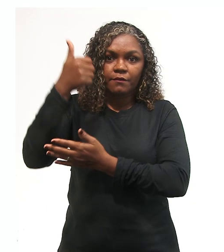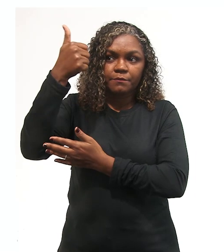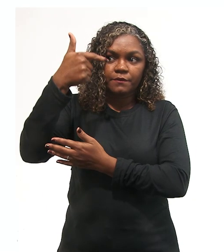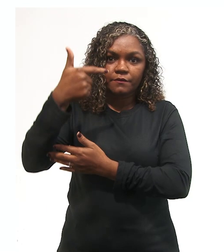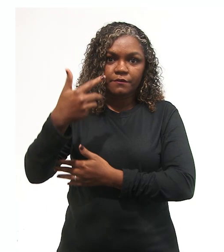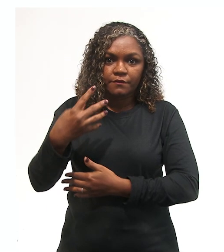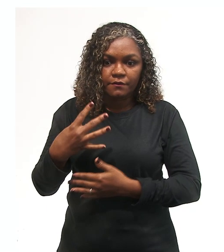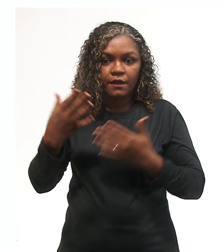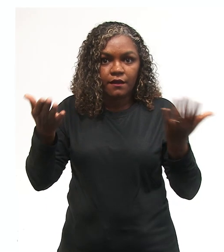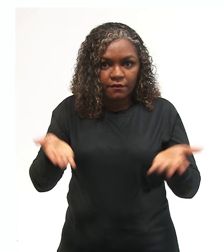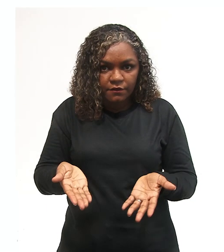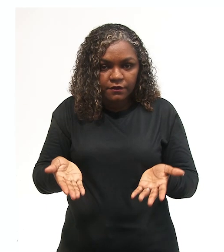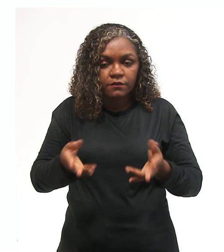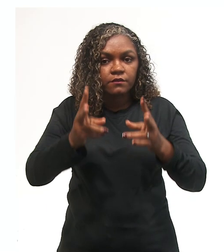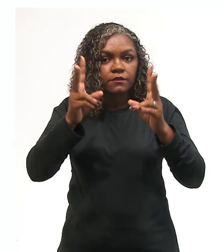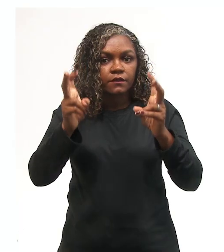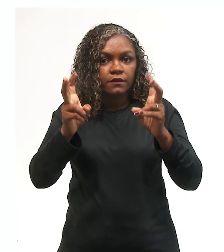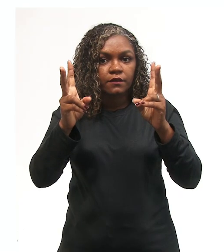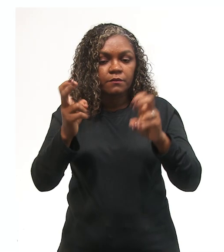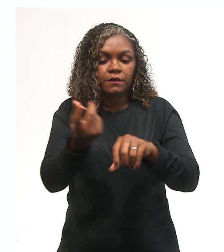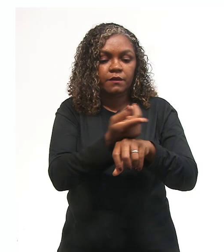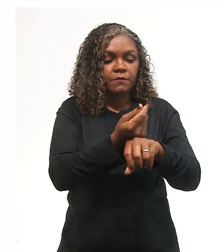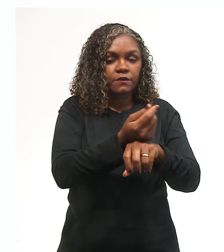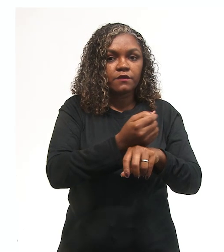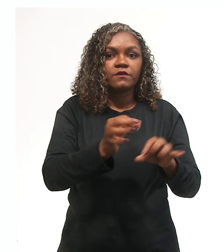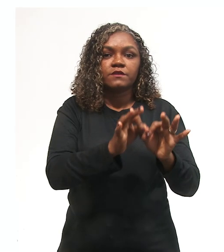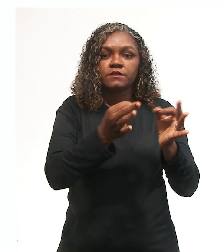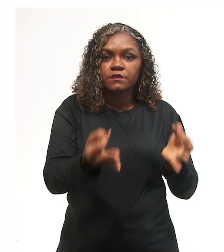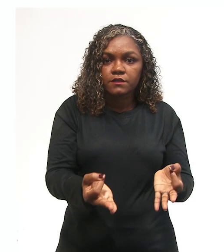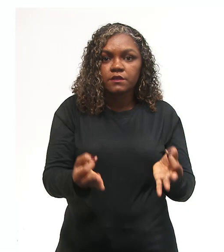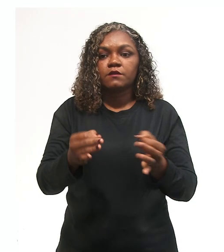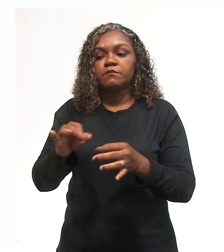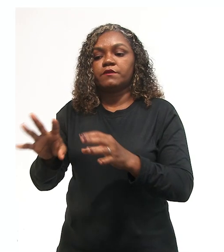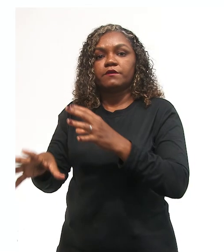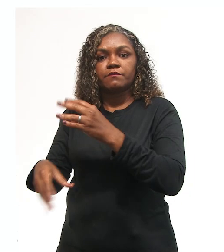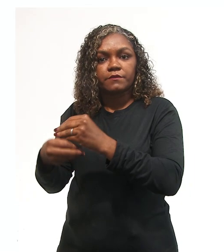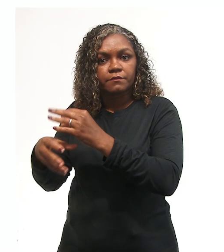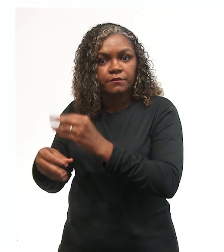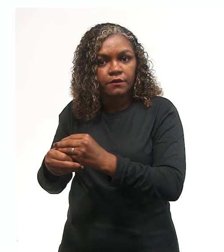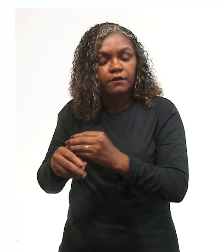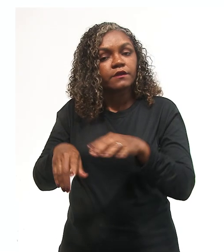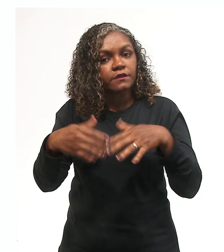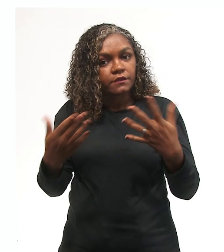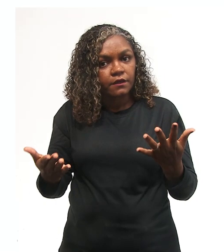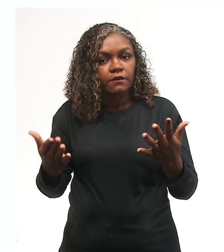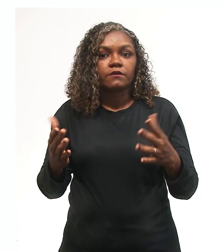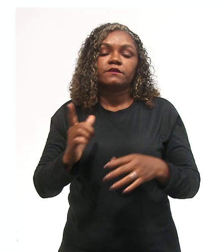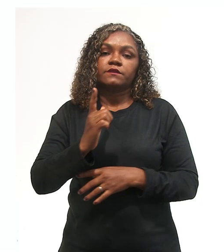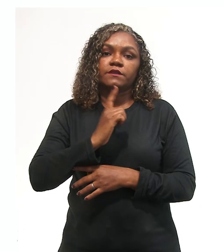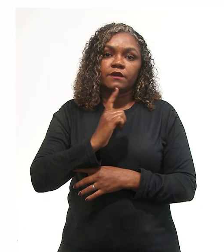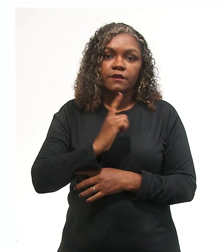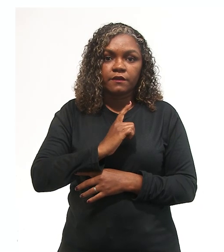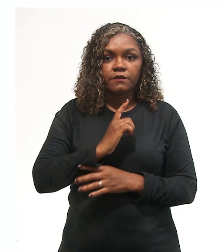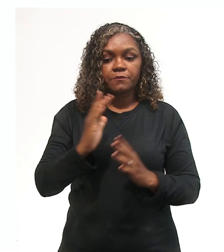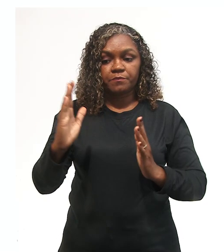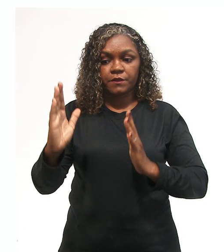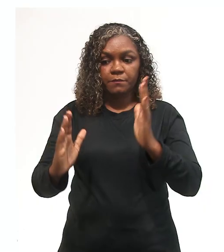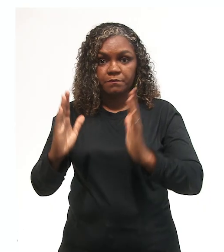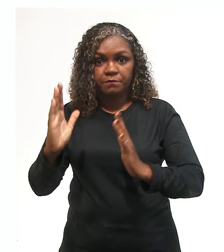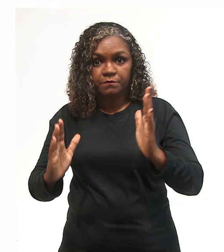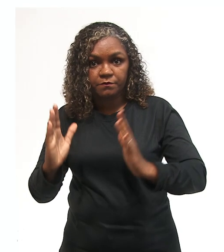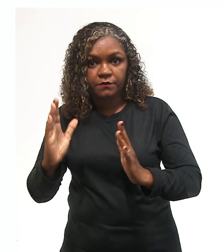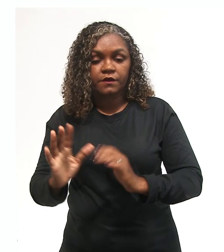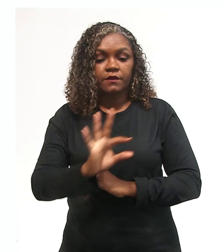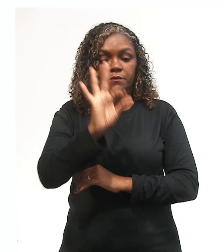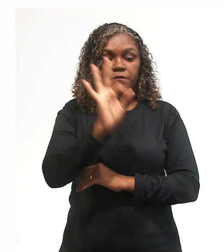falando sobre capitalização de juros simples e juros compostos, a gente via que a taxa e o prazo teriam que estar na mesma unidade de tempo,